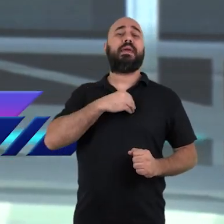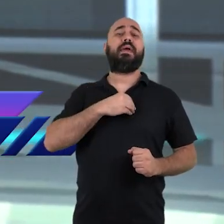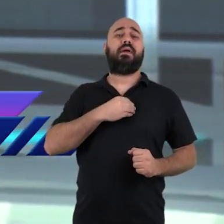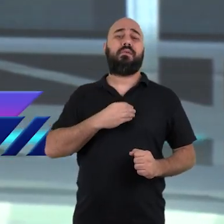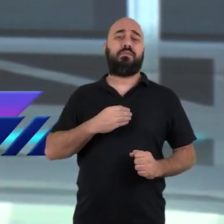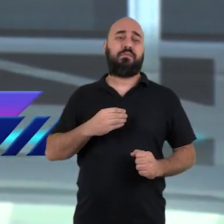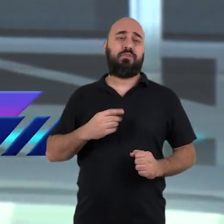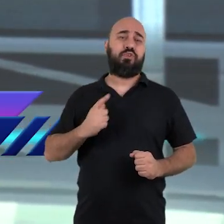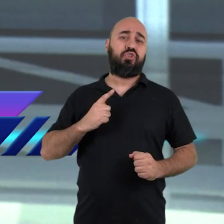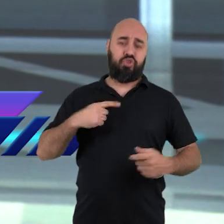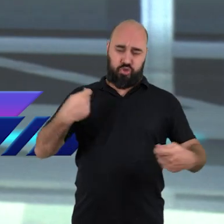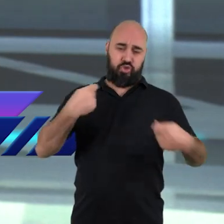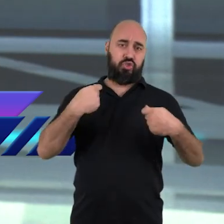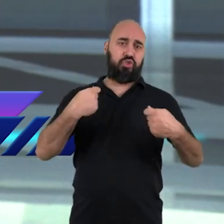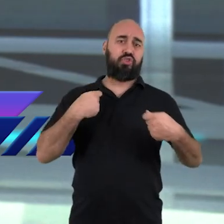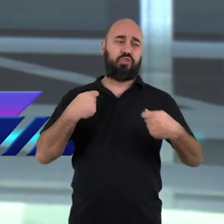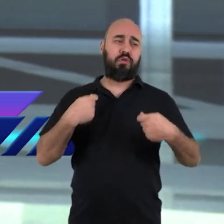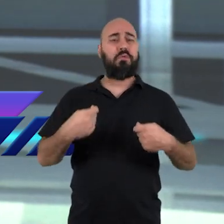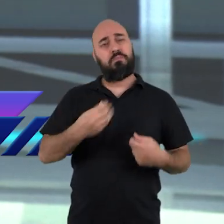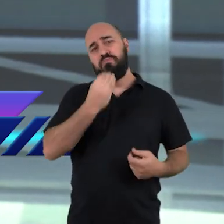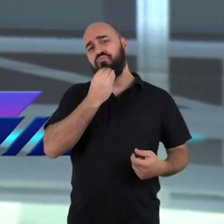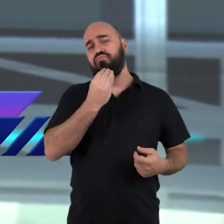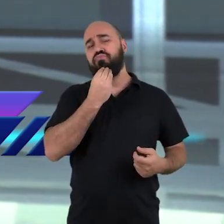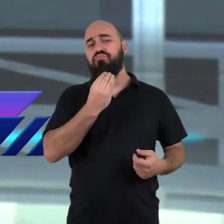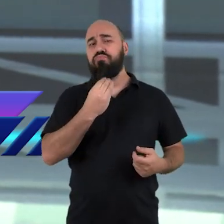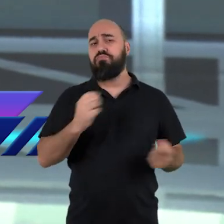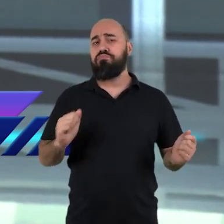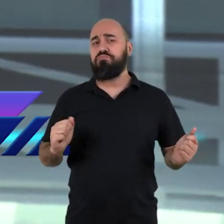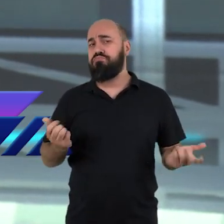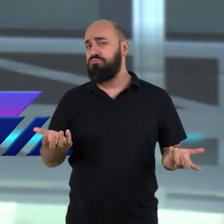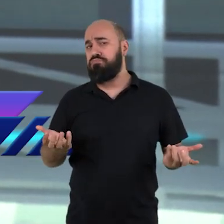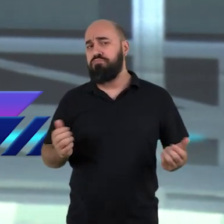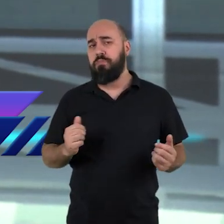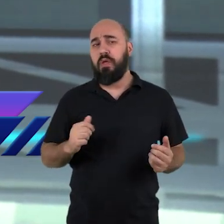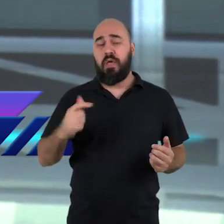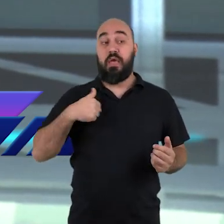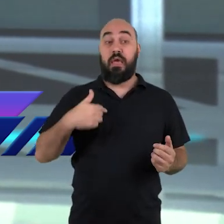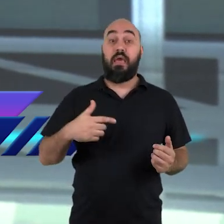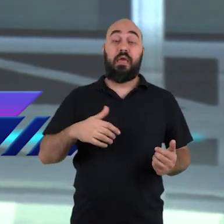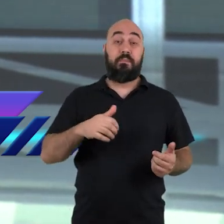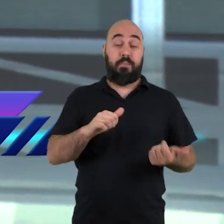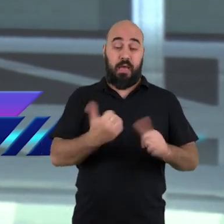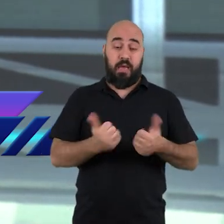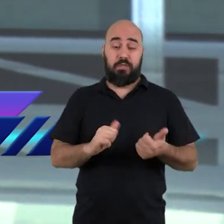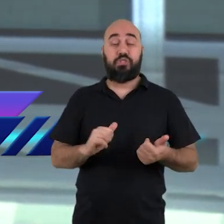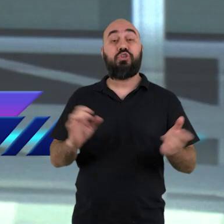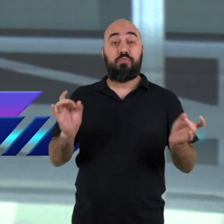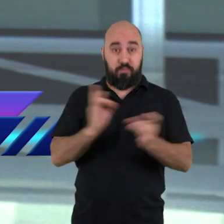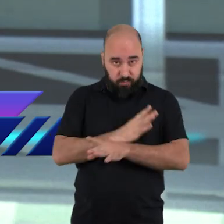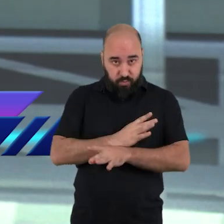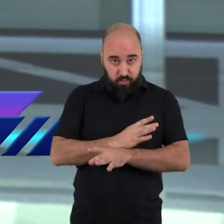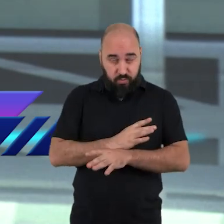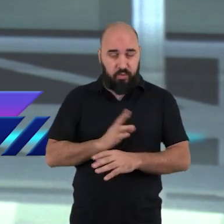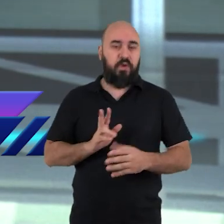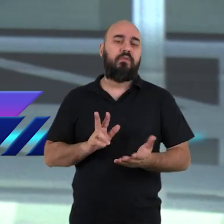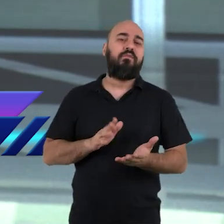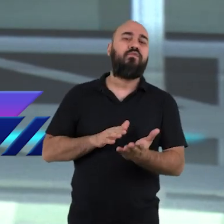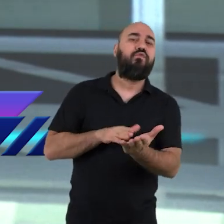sujeito às tentações, estava sujeito ao diabo. Tanto estava sujeito que depois do batismo ele foi tentado pelo diabo no deserto.